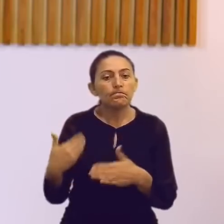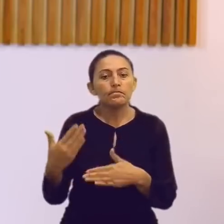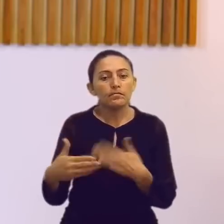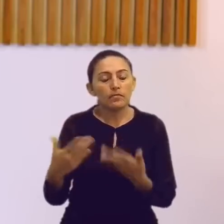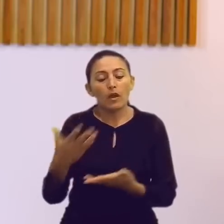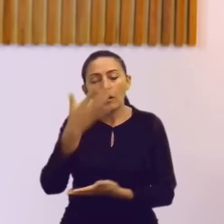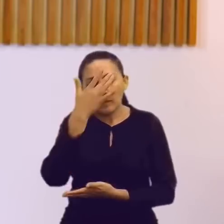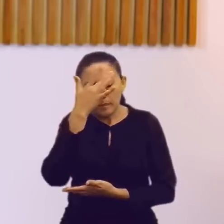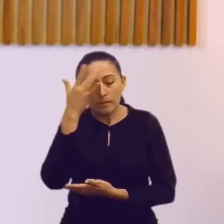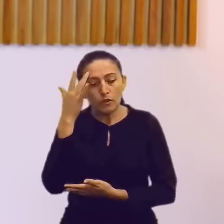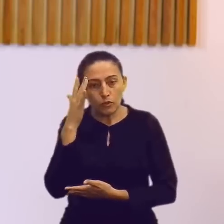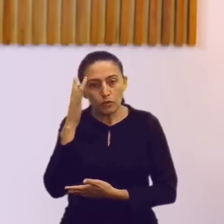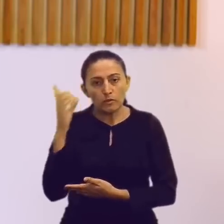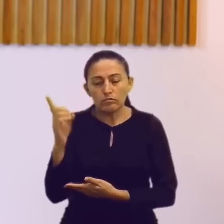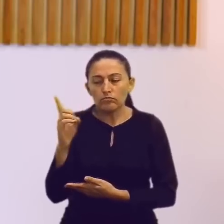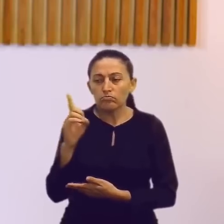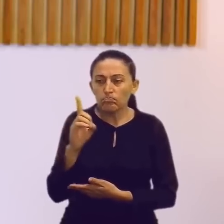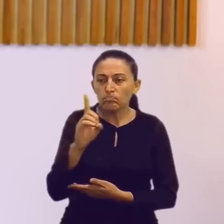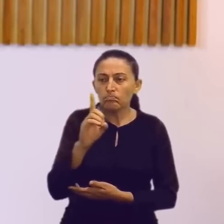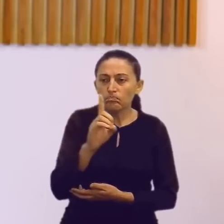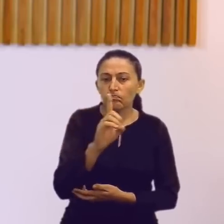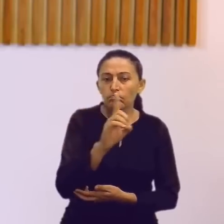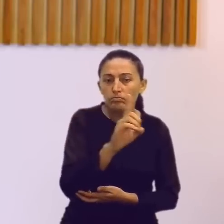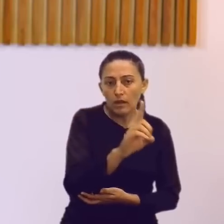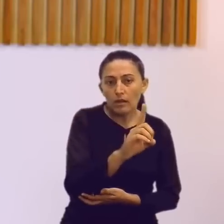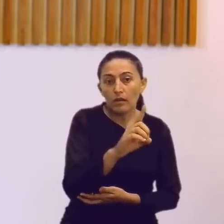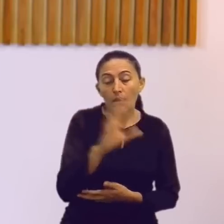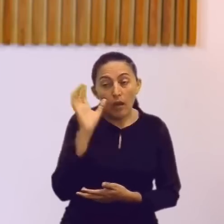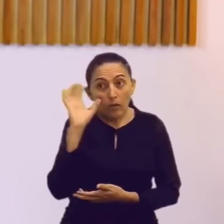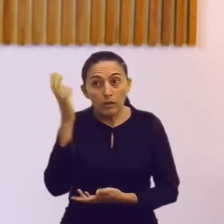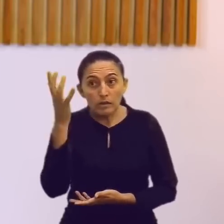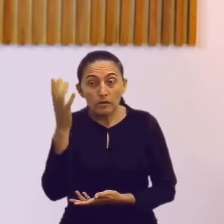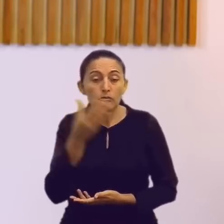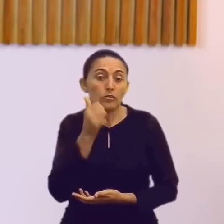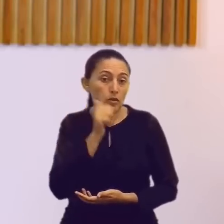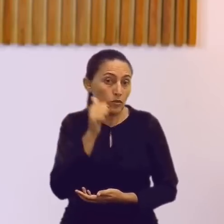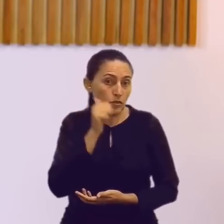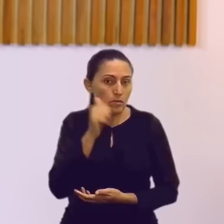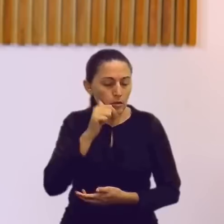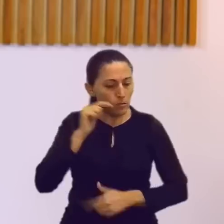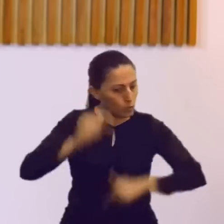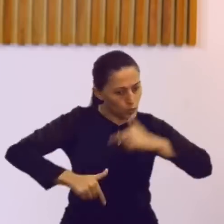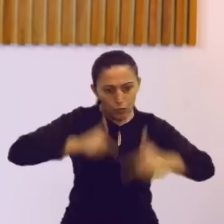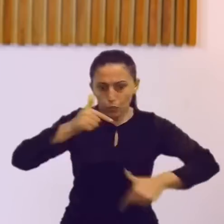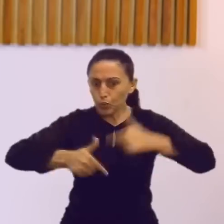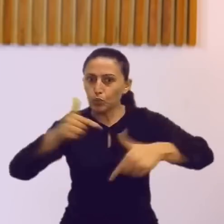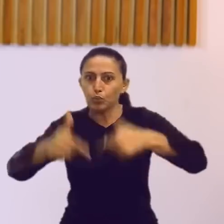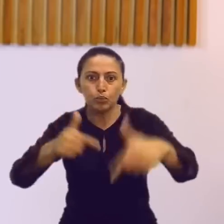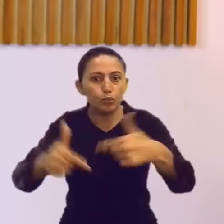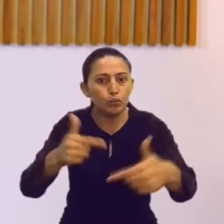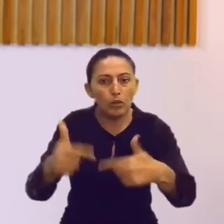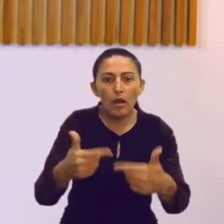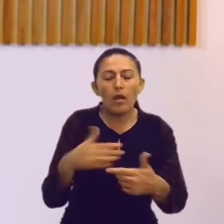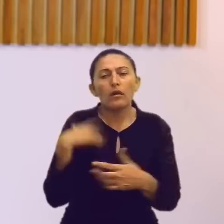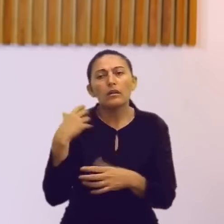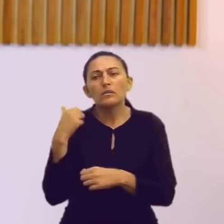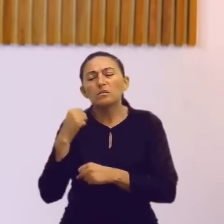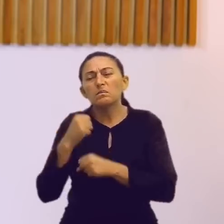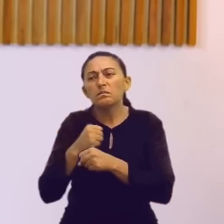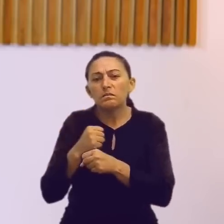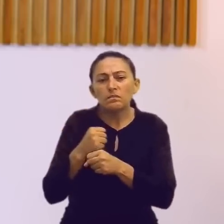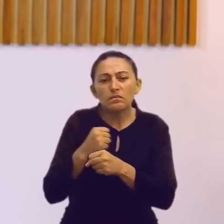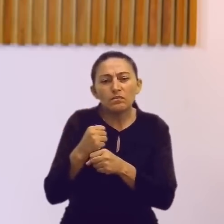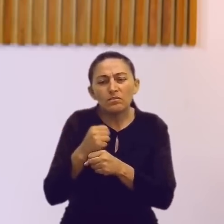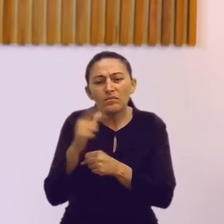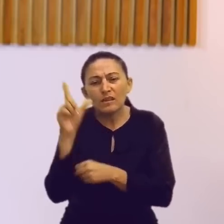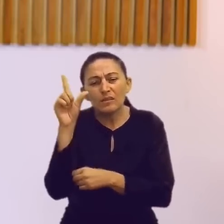pessoa passou por essa questão. Era uma irmã que era muito ativa na igreja e com o passar dos anos, a sua fé foi